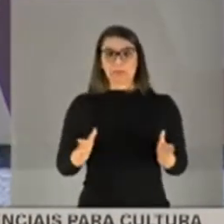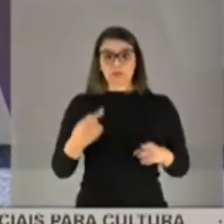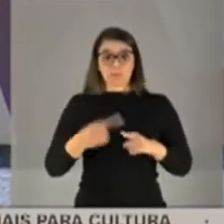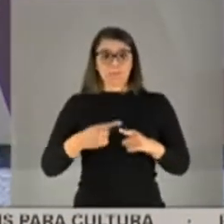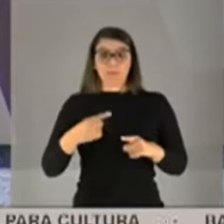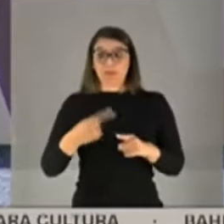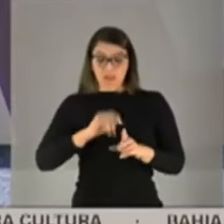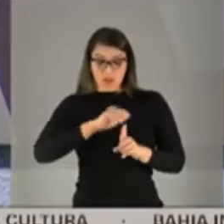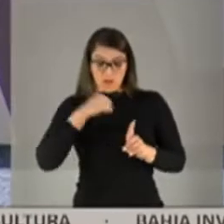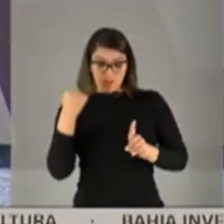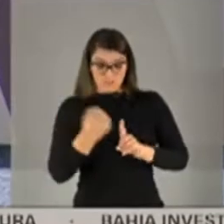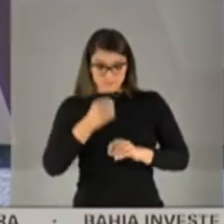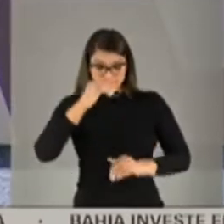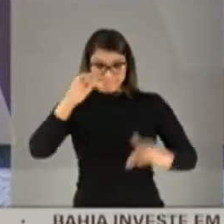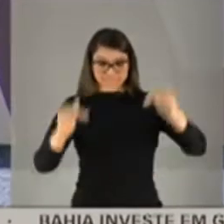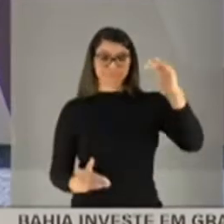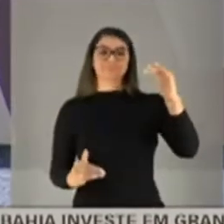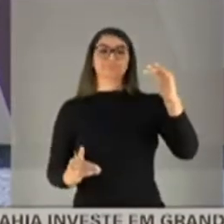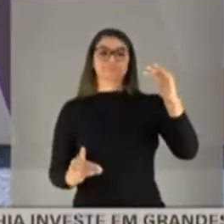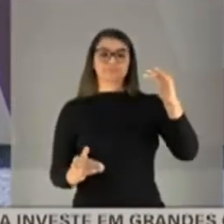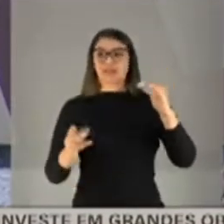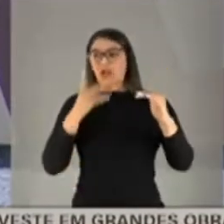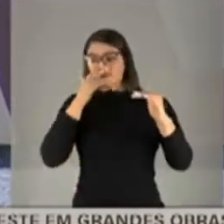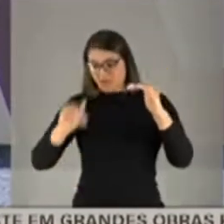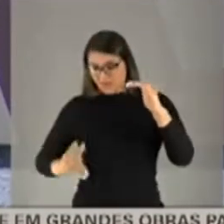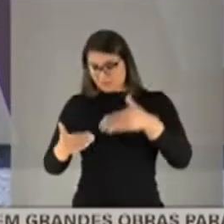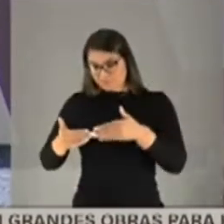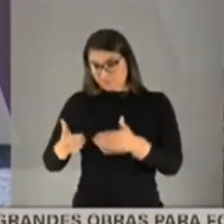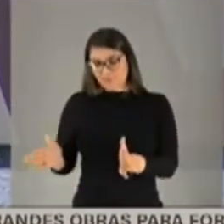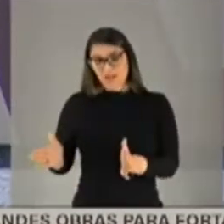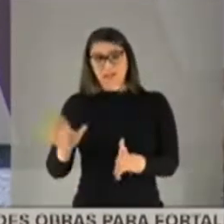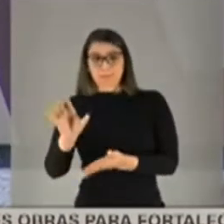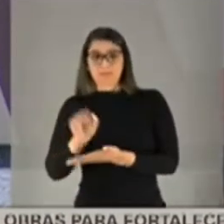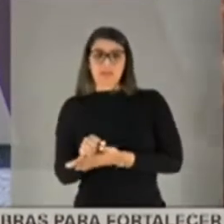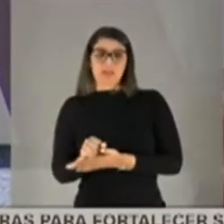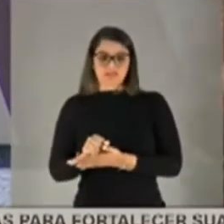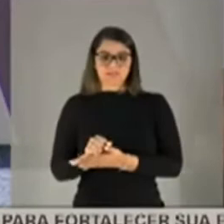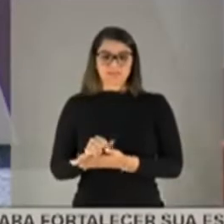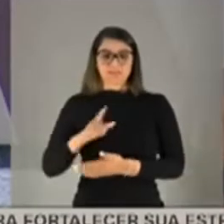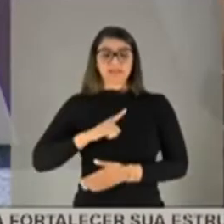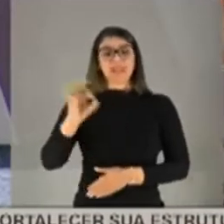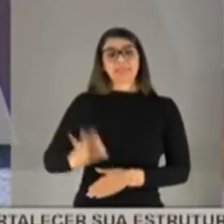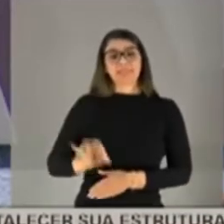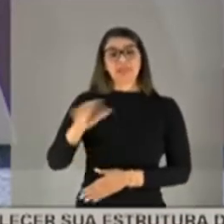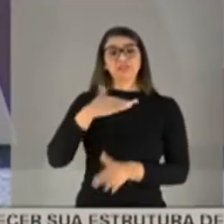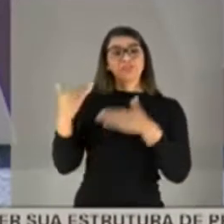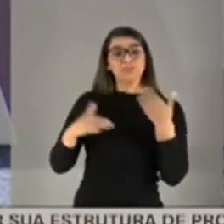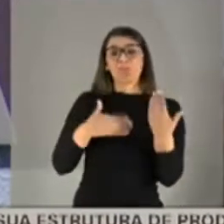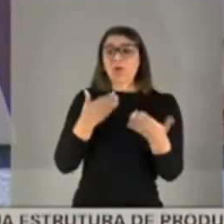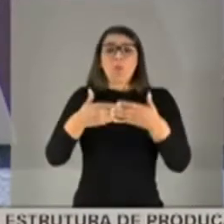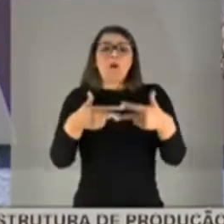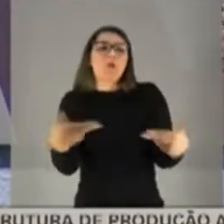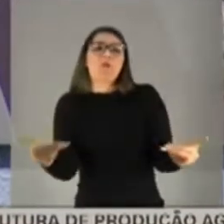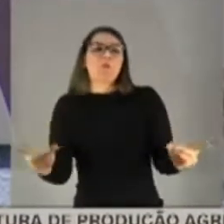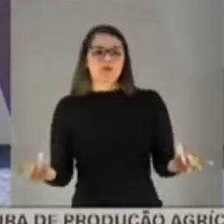a desigualdade é vulnerabilidade. É nessas populações que estão as mais altas taxas de morte por qualquer coisa no